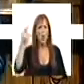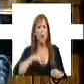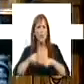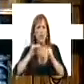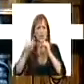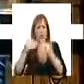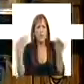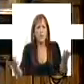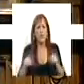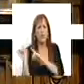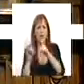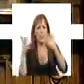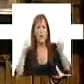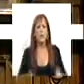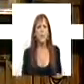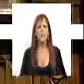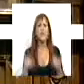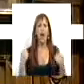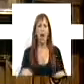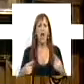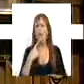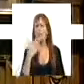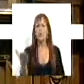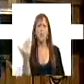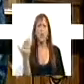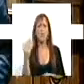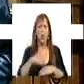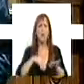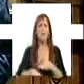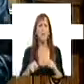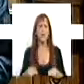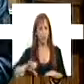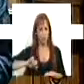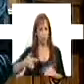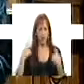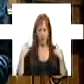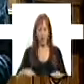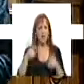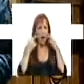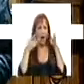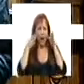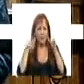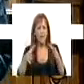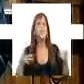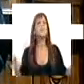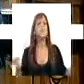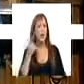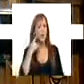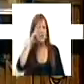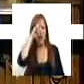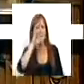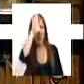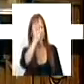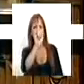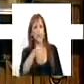política sustentável de transportes. Há, portanto, muito para fazer. Da parte dos Verdes, estaremos atentos para lembrar